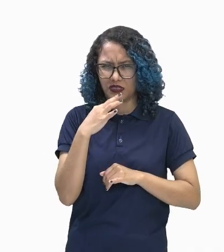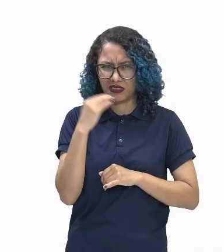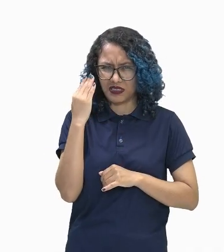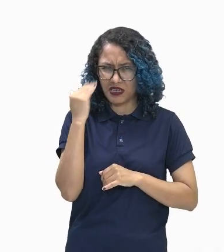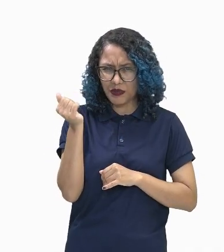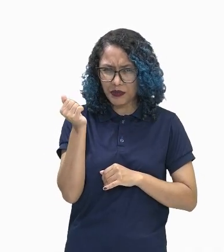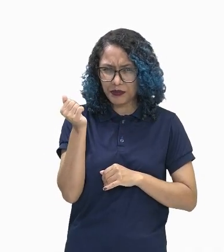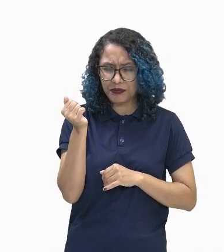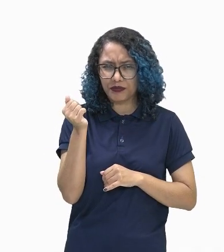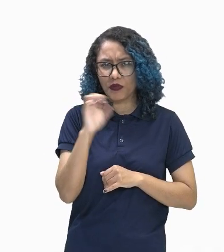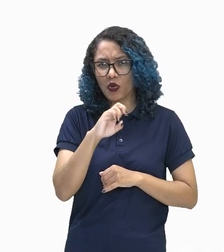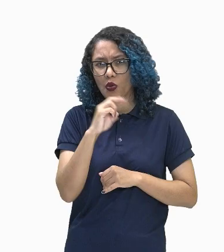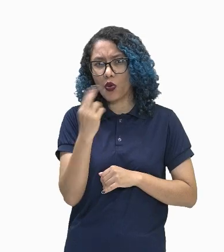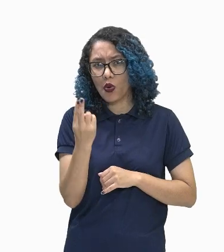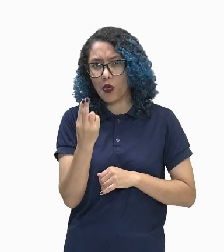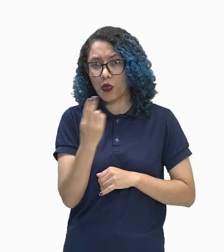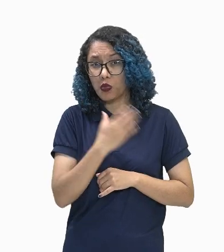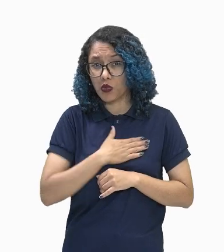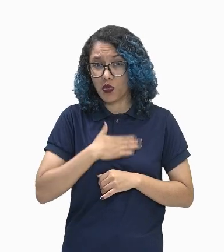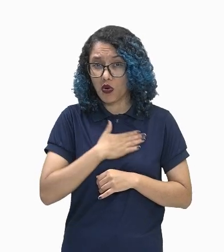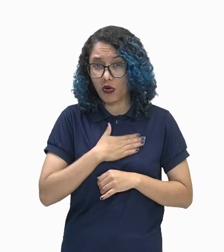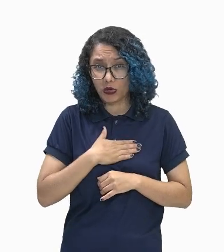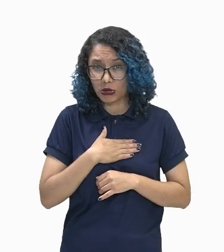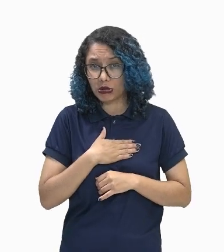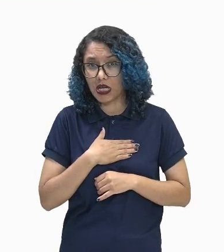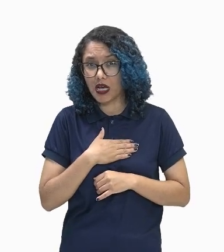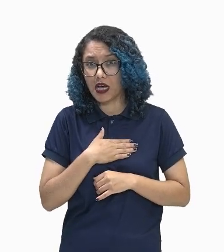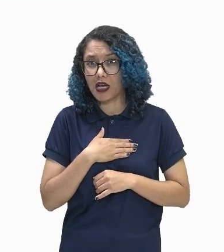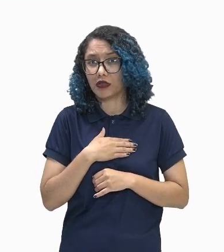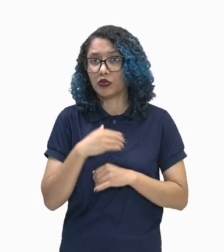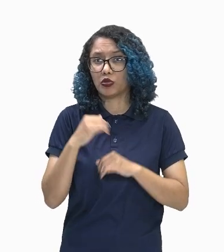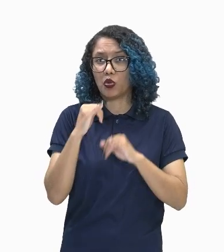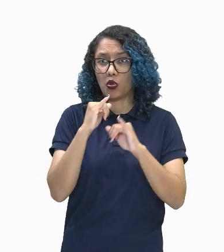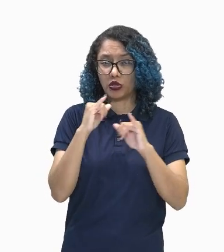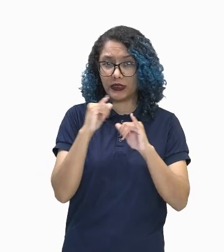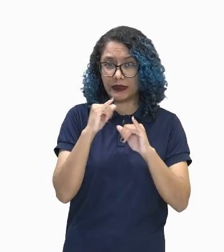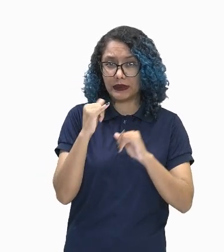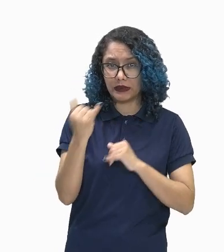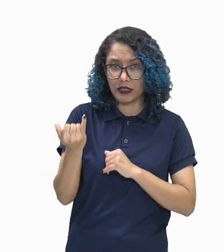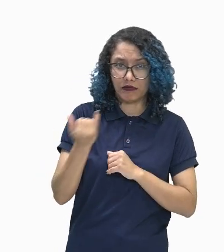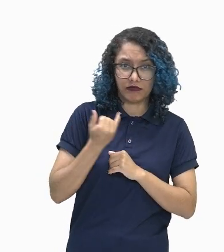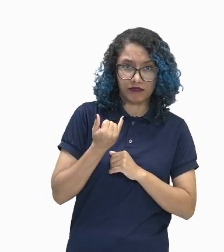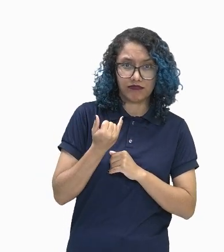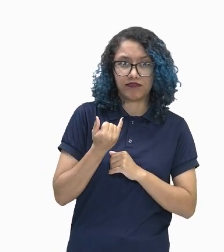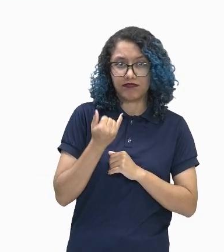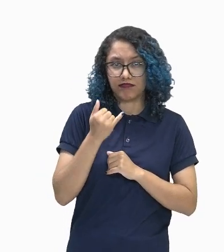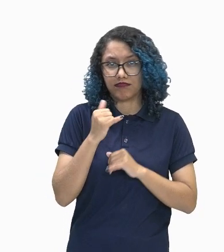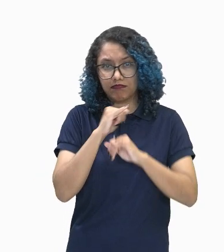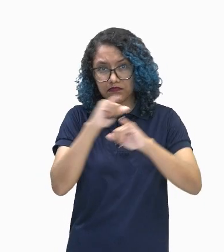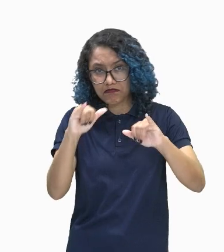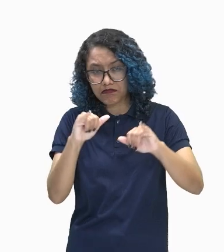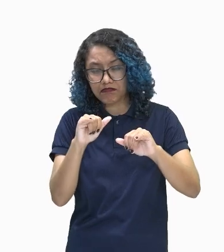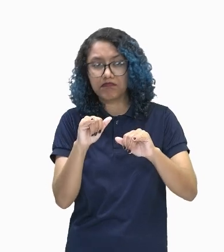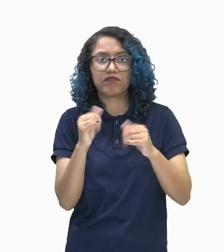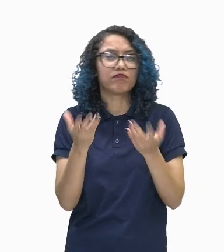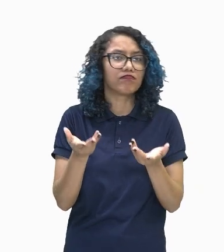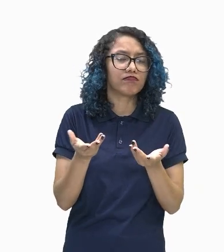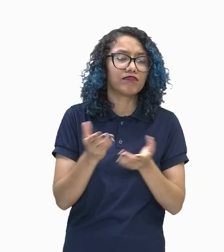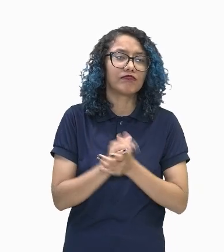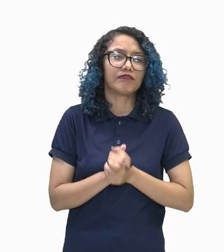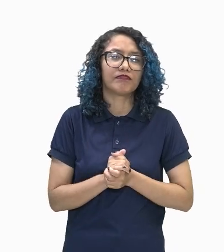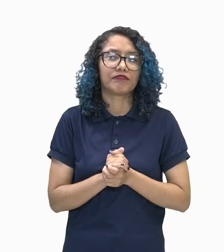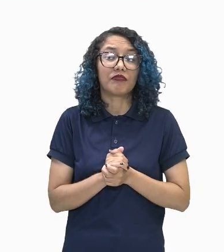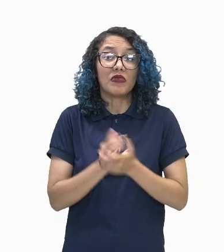Ou você gosta de receber notícias? Com certeza, né? Então, você sabe o que é uma notícia porque